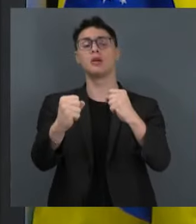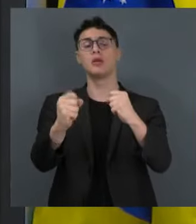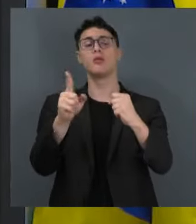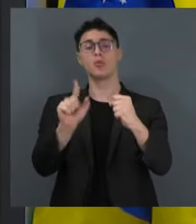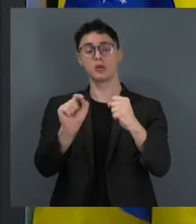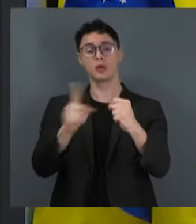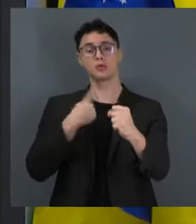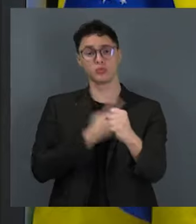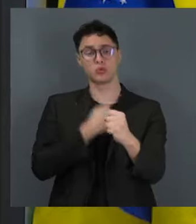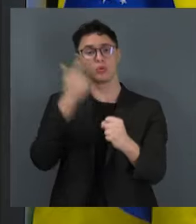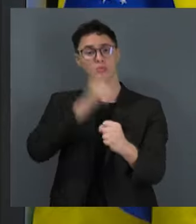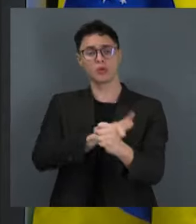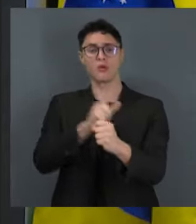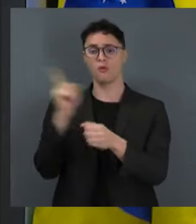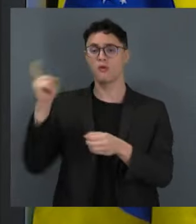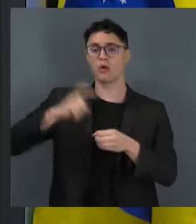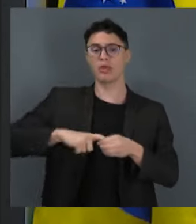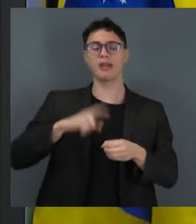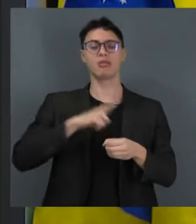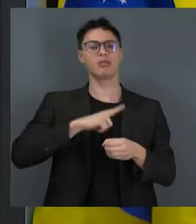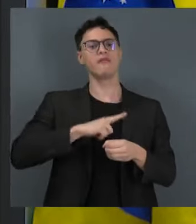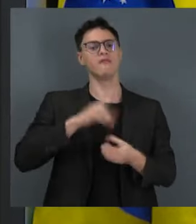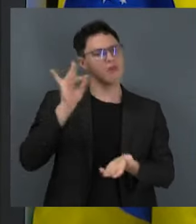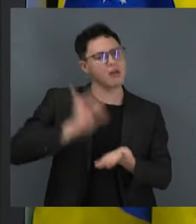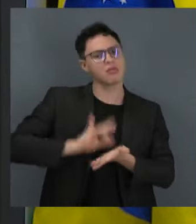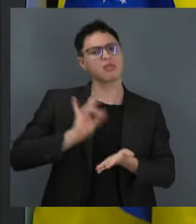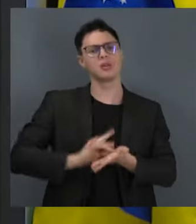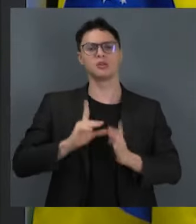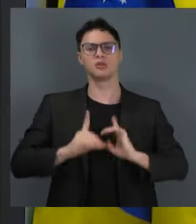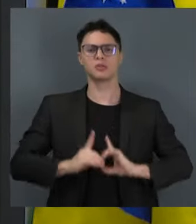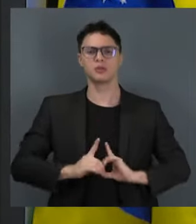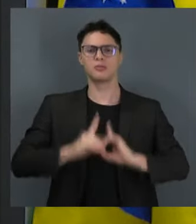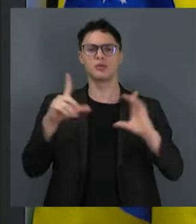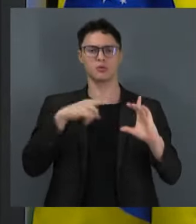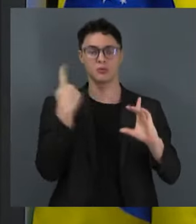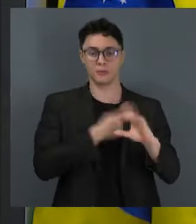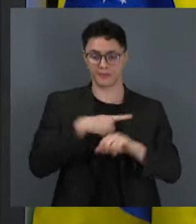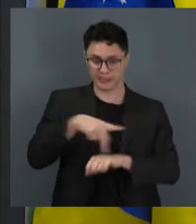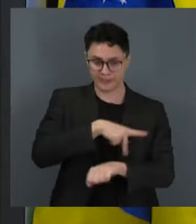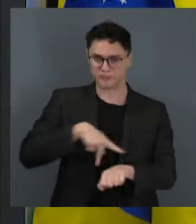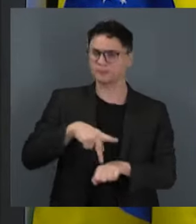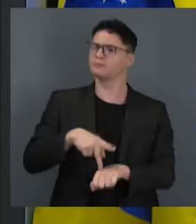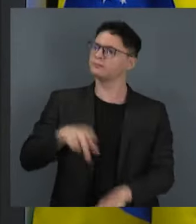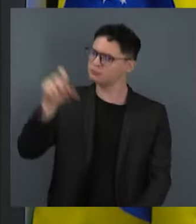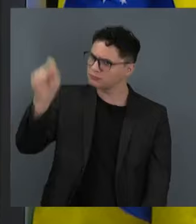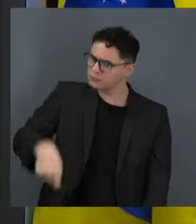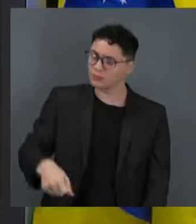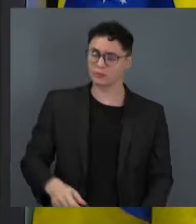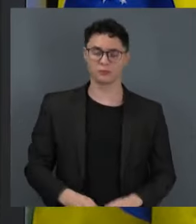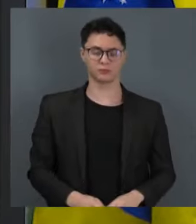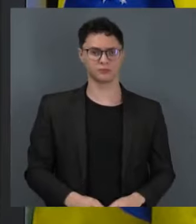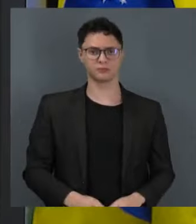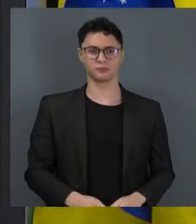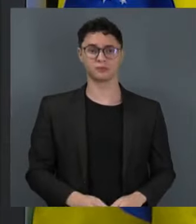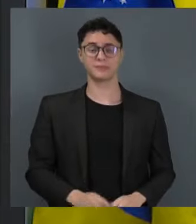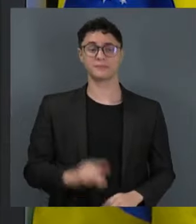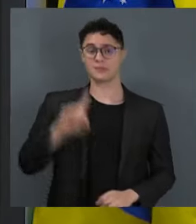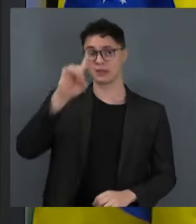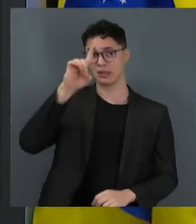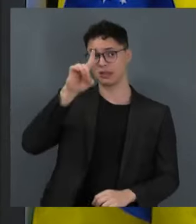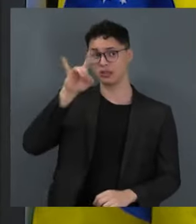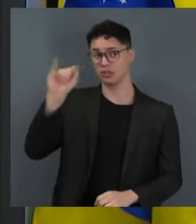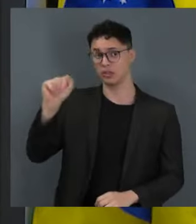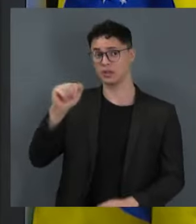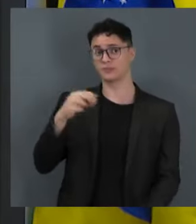voltemos a ter democracia em nossa nação sim senhor presidente no dia 3 de